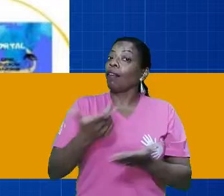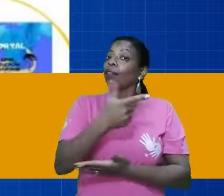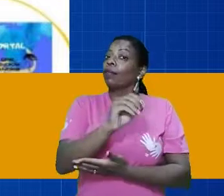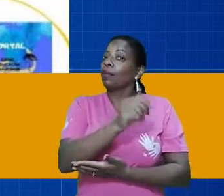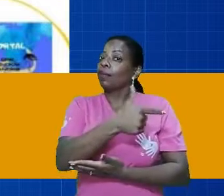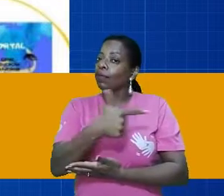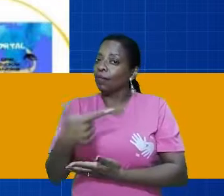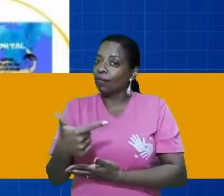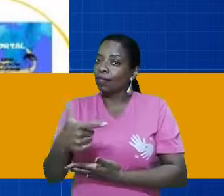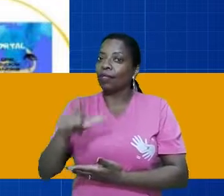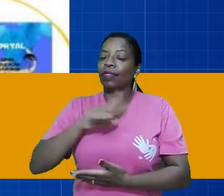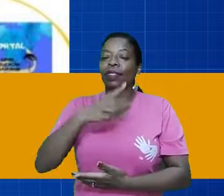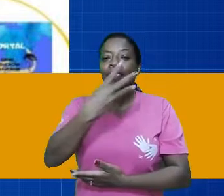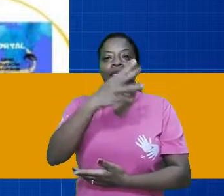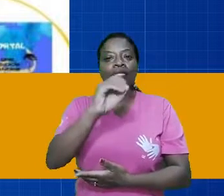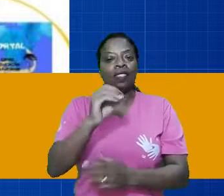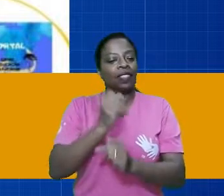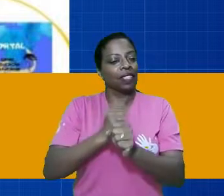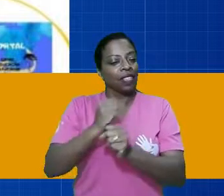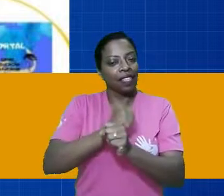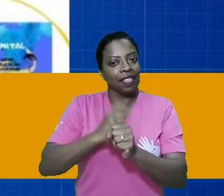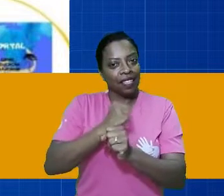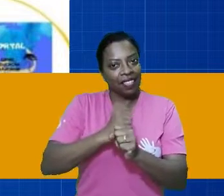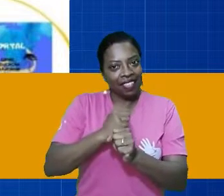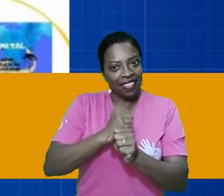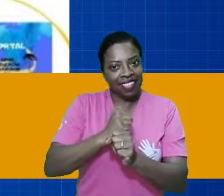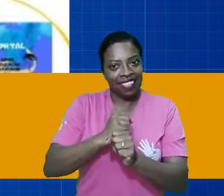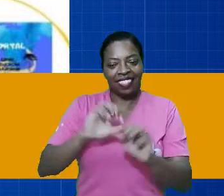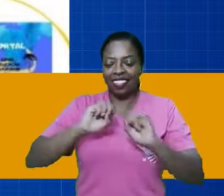Araucária. A sua fundação aconteceu em